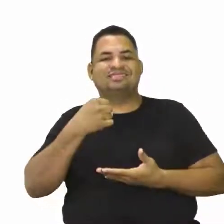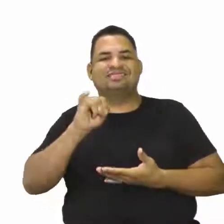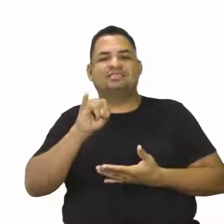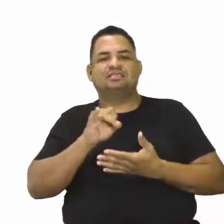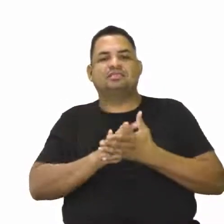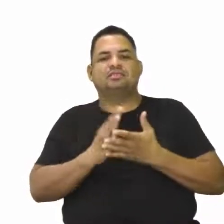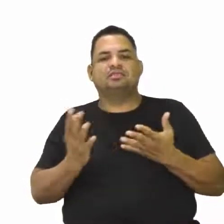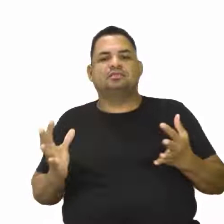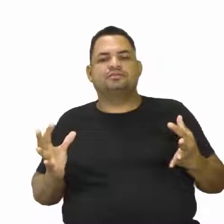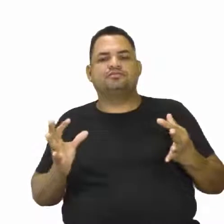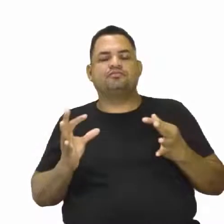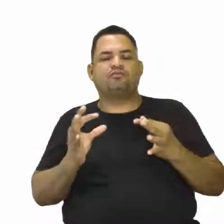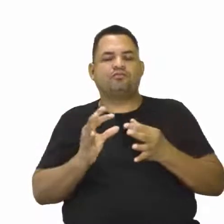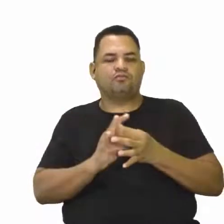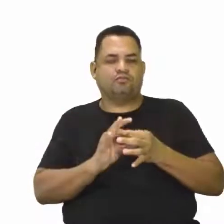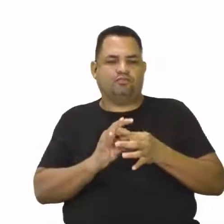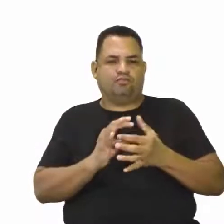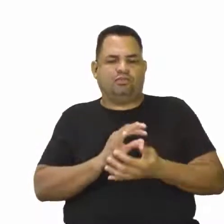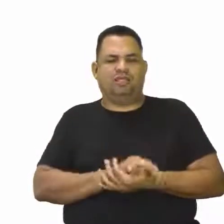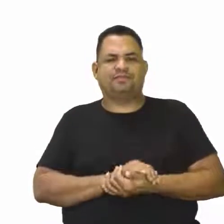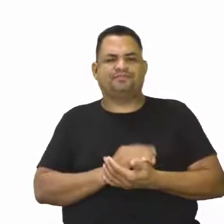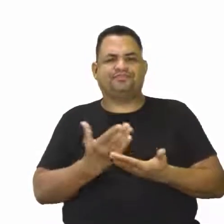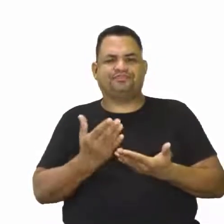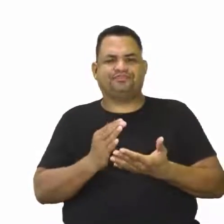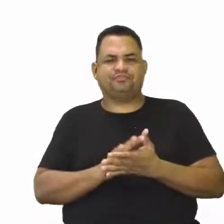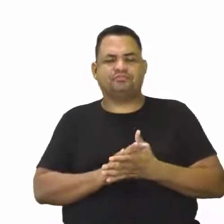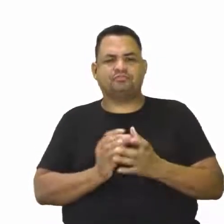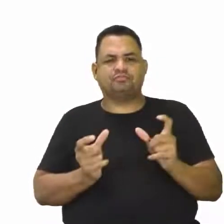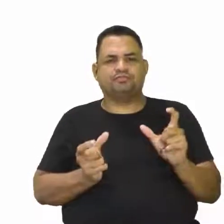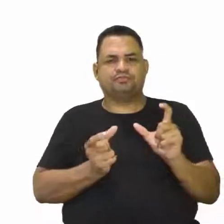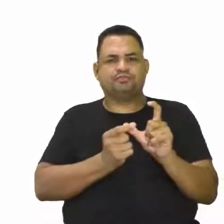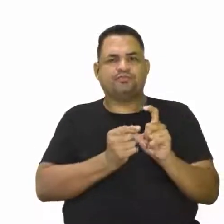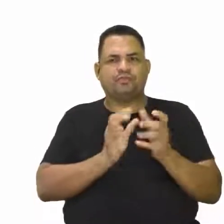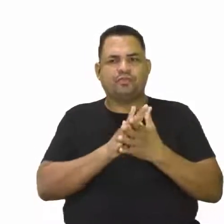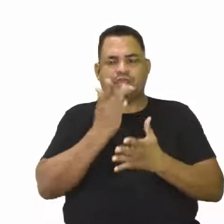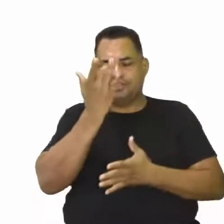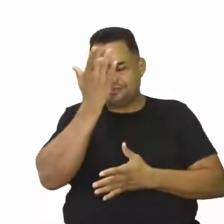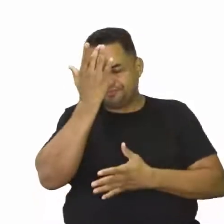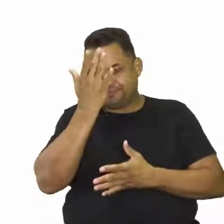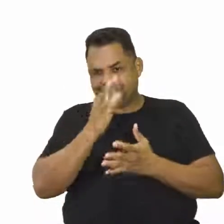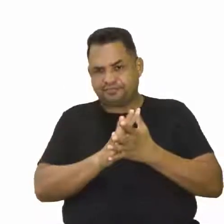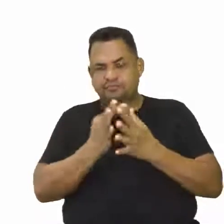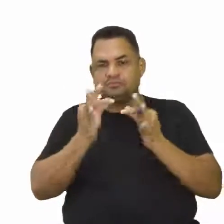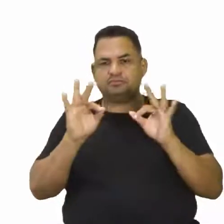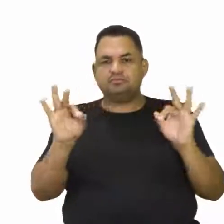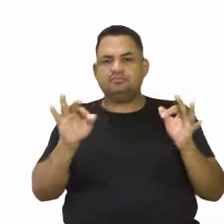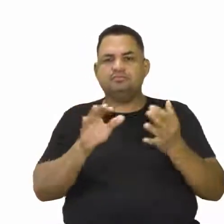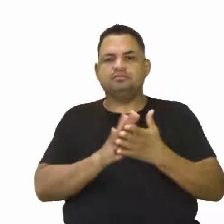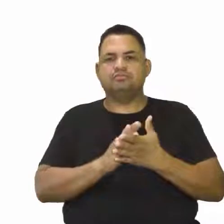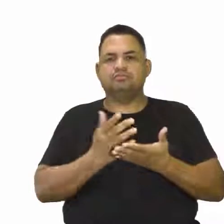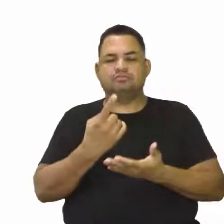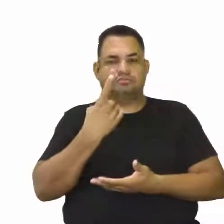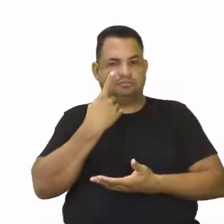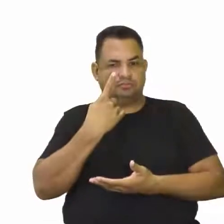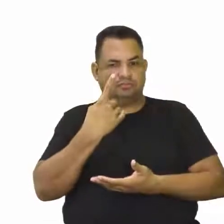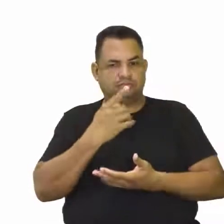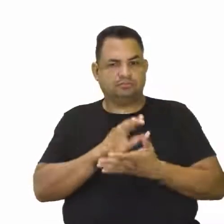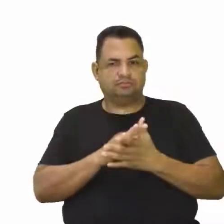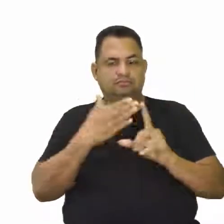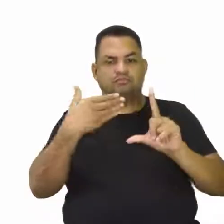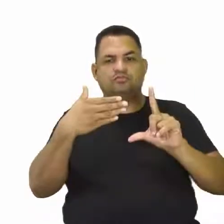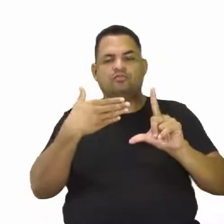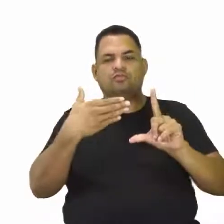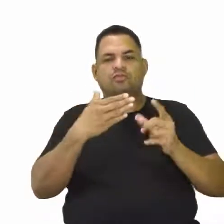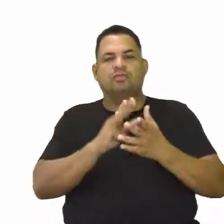os advérbios às conjunções, vai ficar bem mais fácil, bem mais simples, como vocês estão vendo aí no nosso